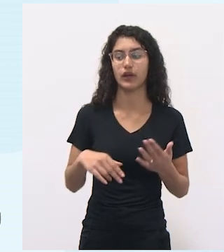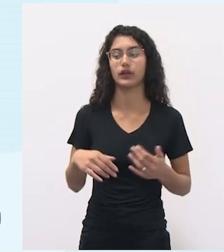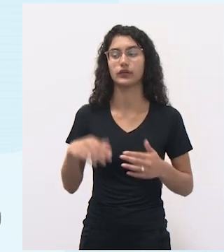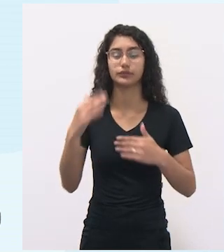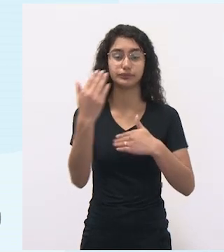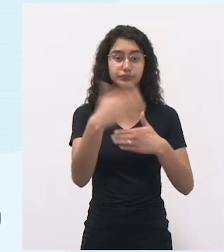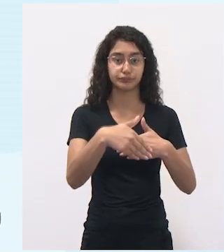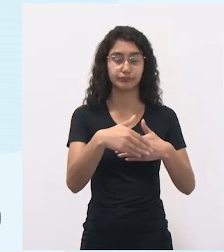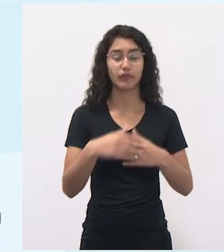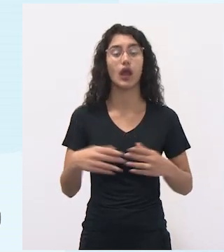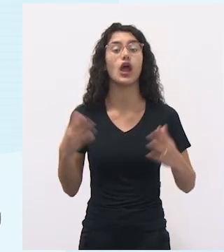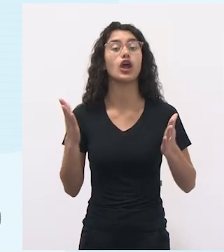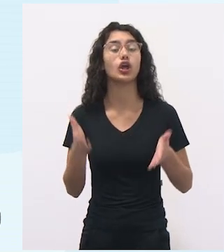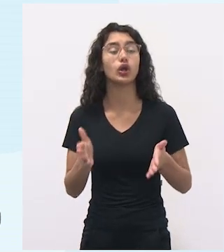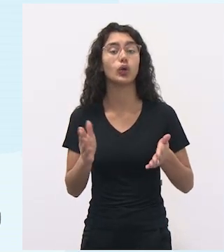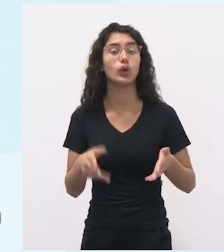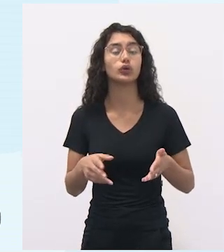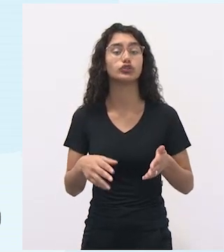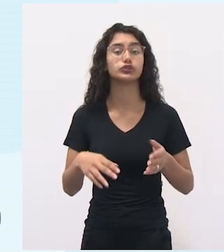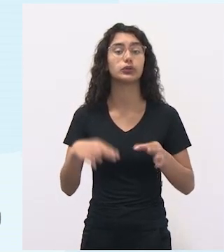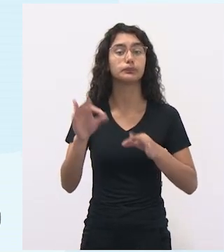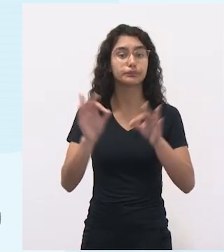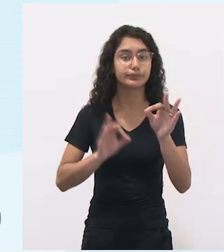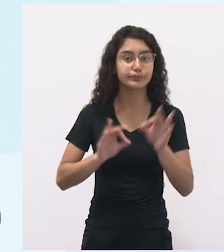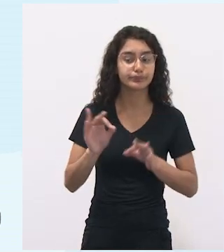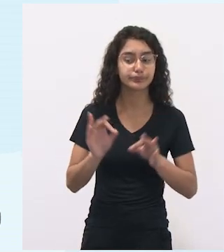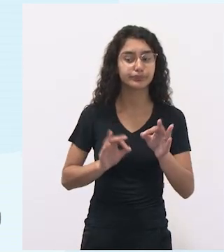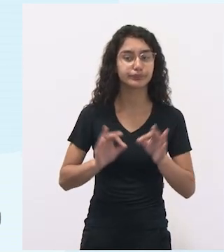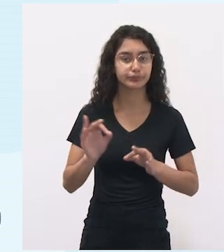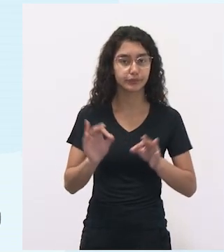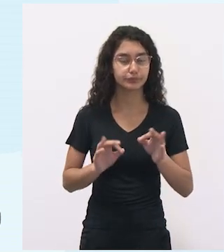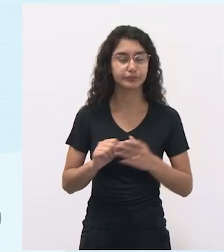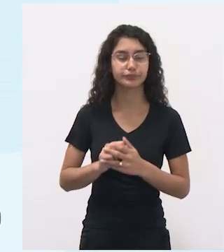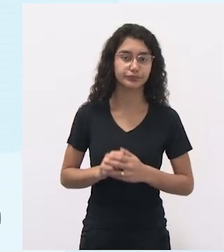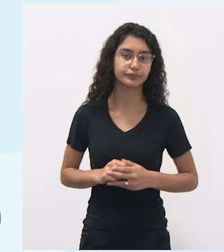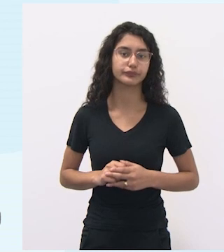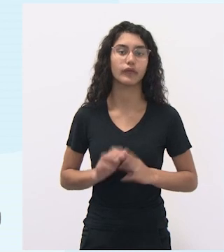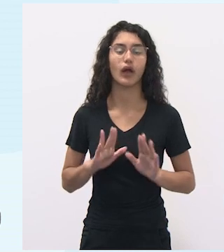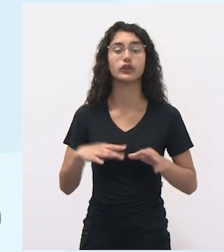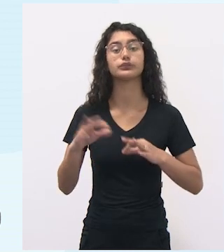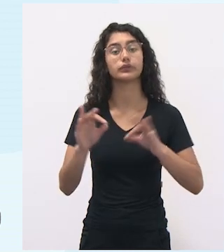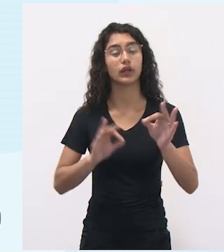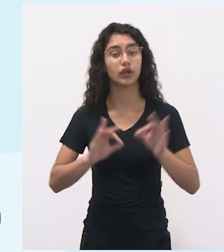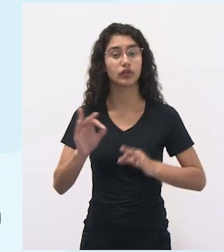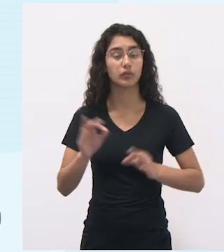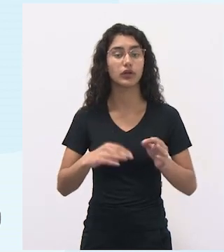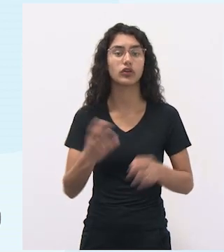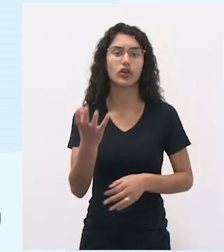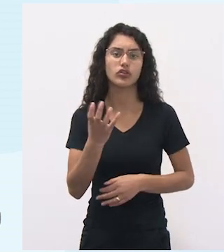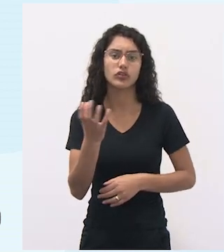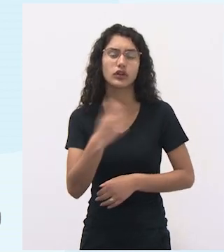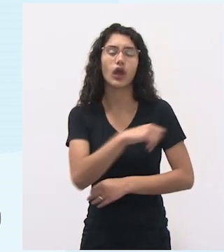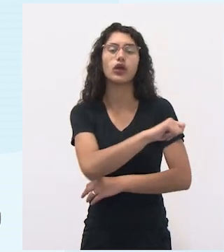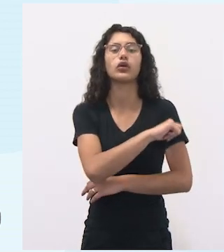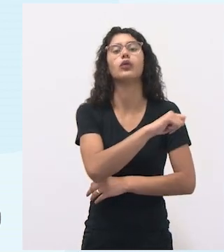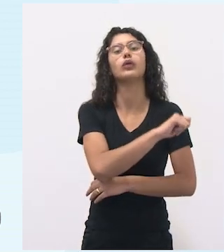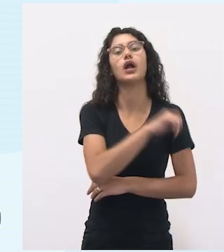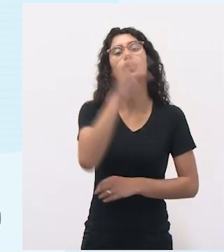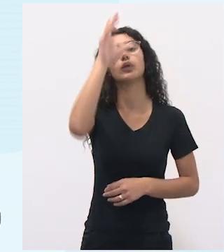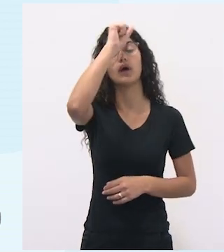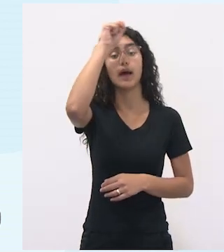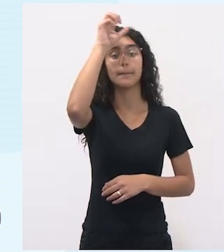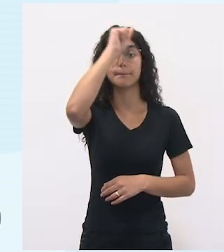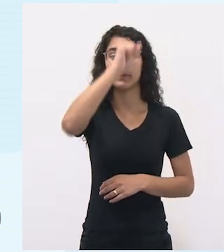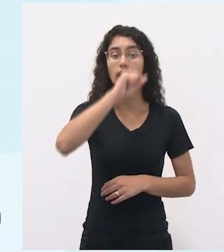sendo olhada para o planejamento. Então, a gente vai olhar para o planejamento porque a gente quer que o nosso aluno aprenda em